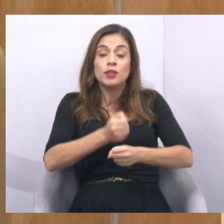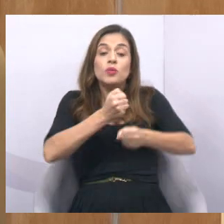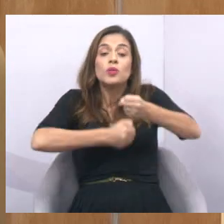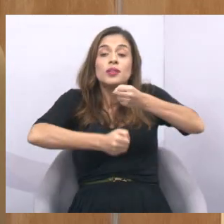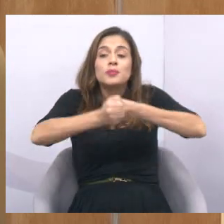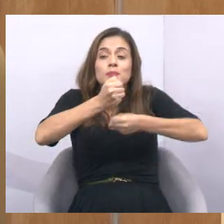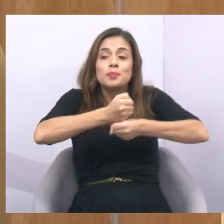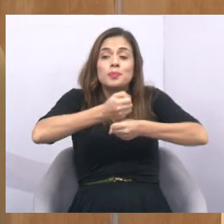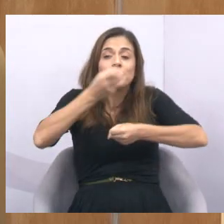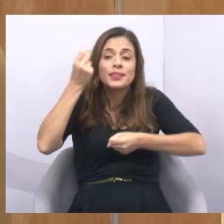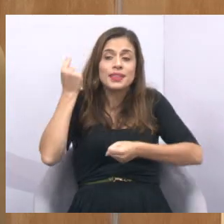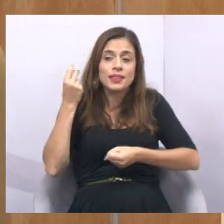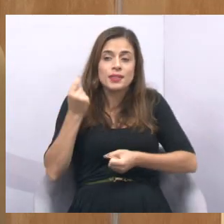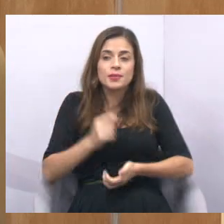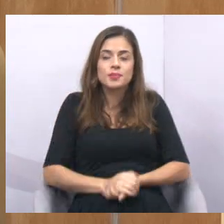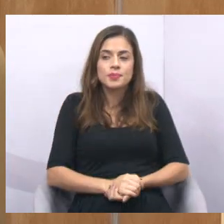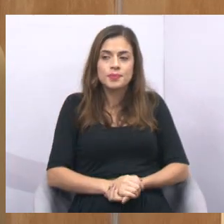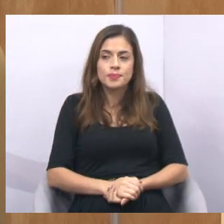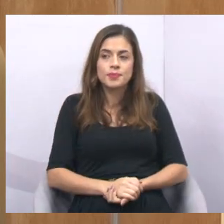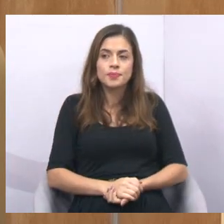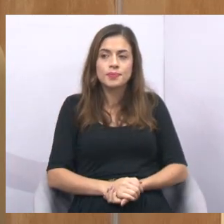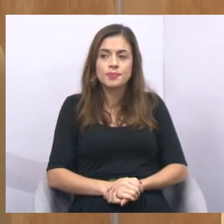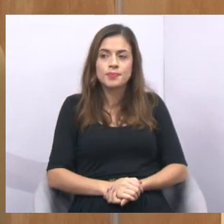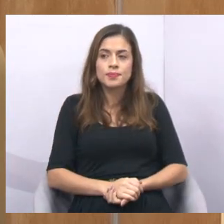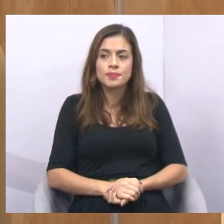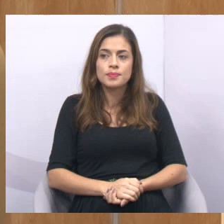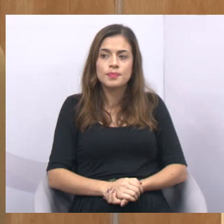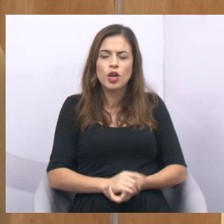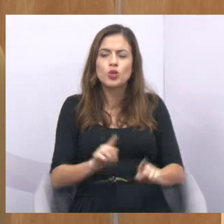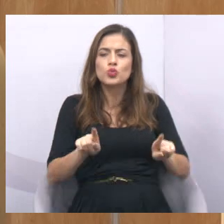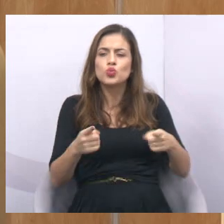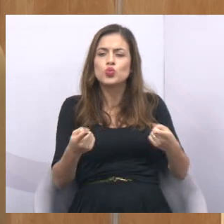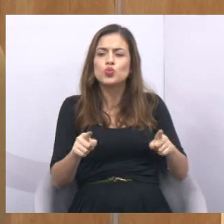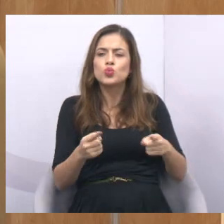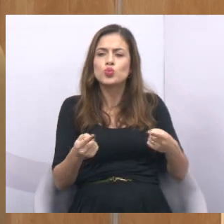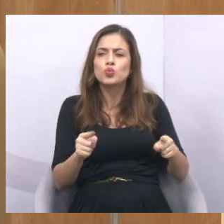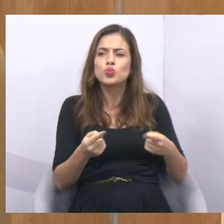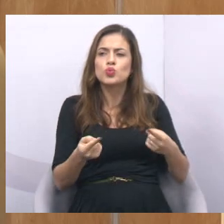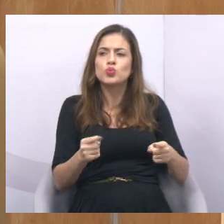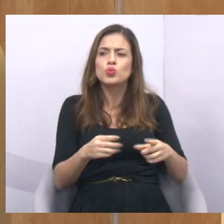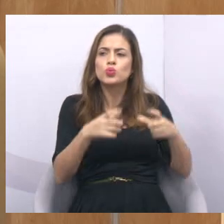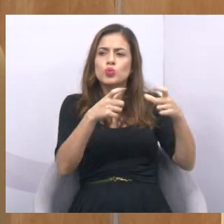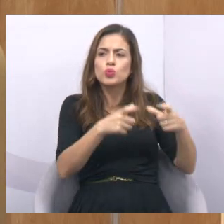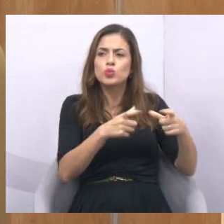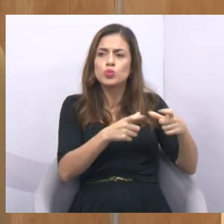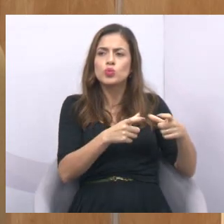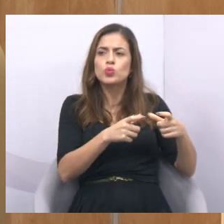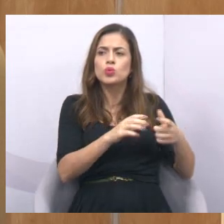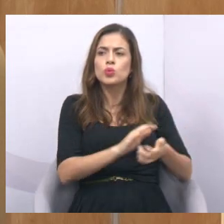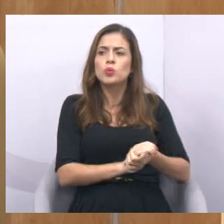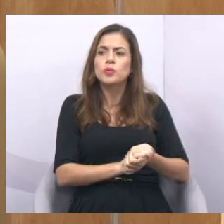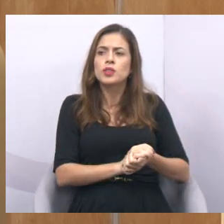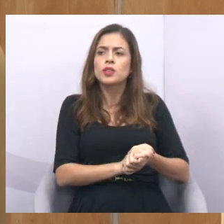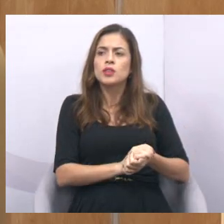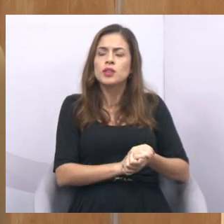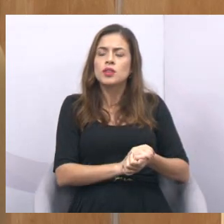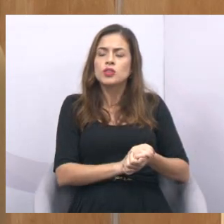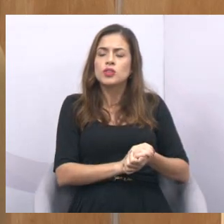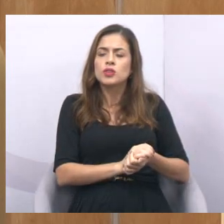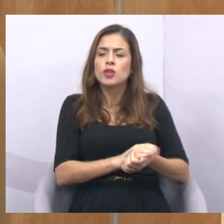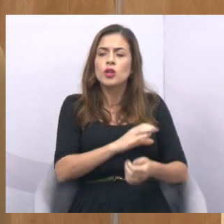que eu tive no churrasco aqui do Clube de Campo, eu fiquei